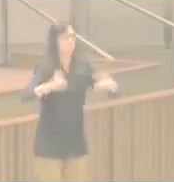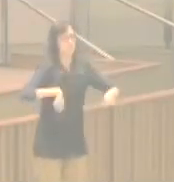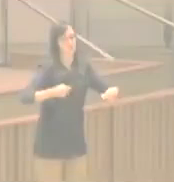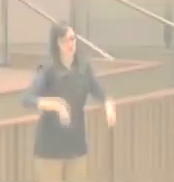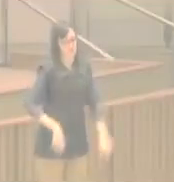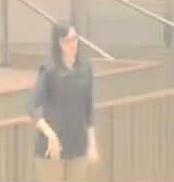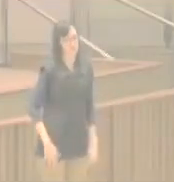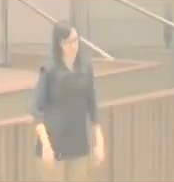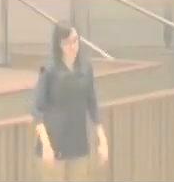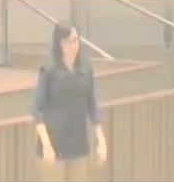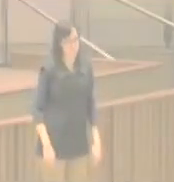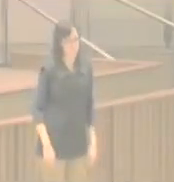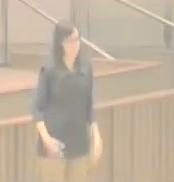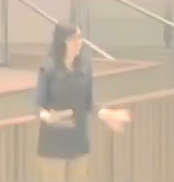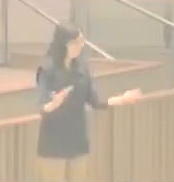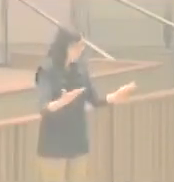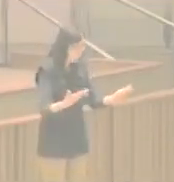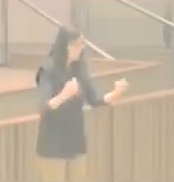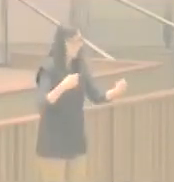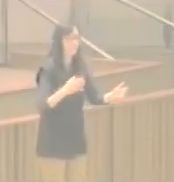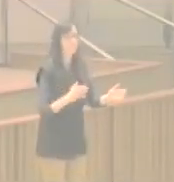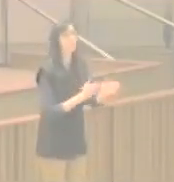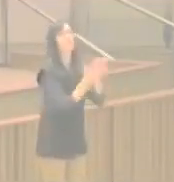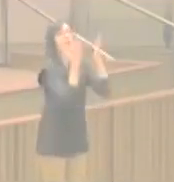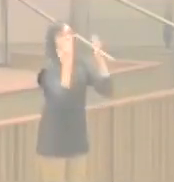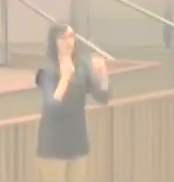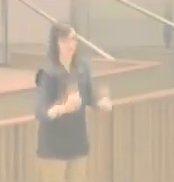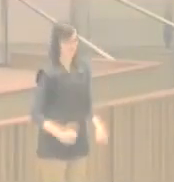Hoje é dia de milagre.